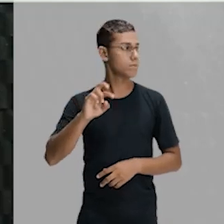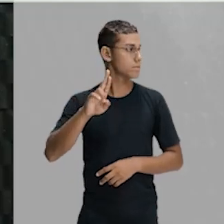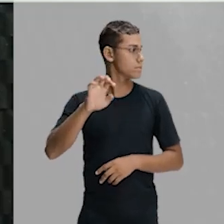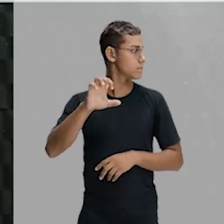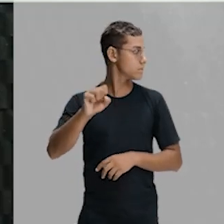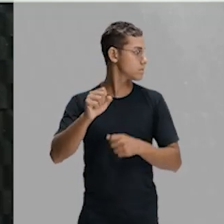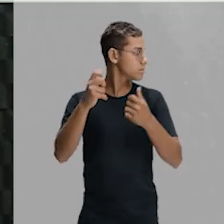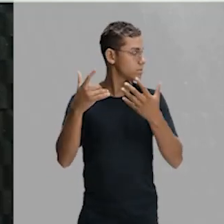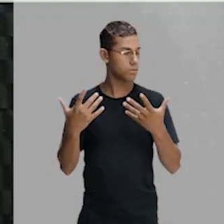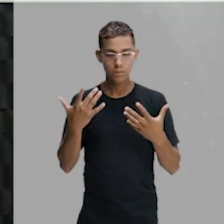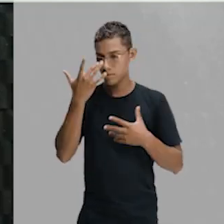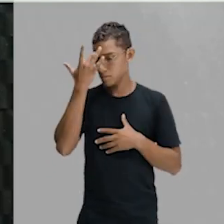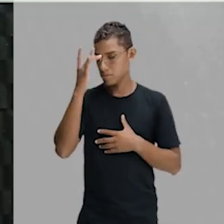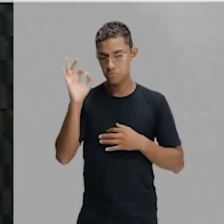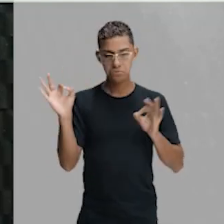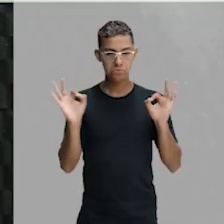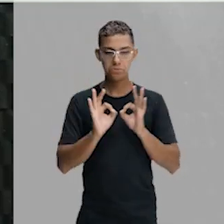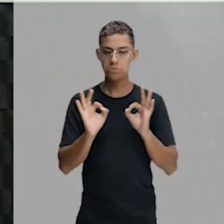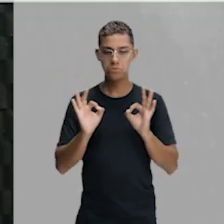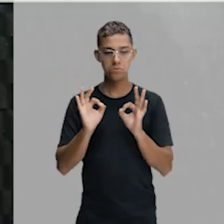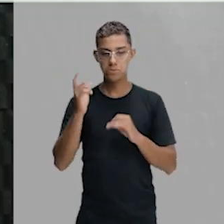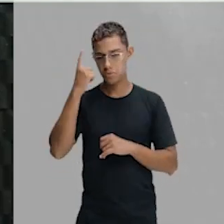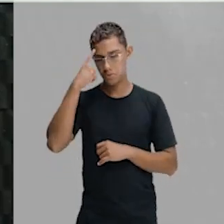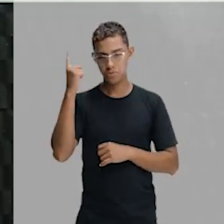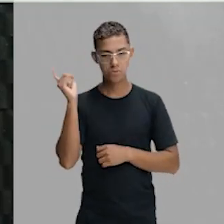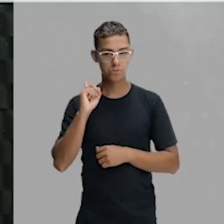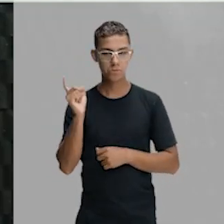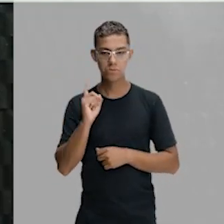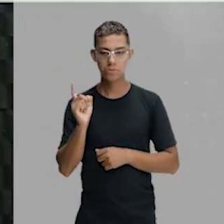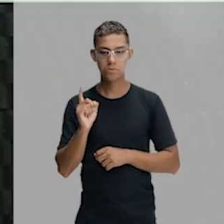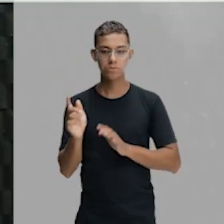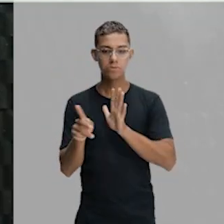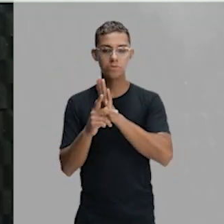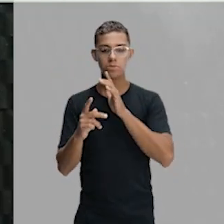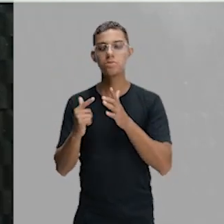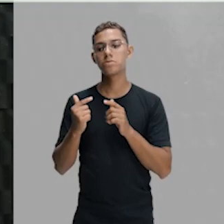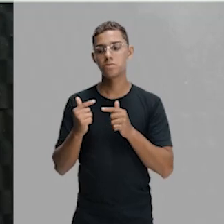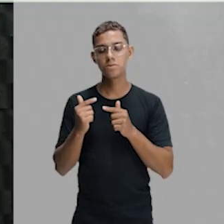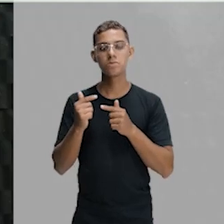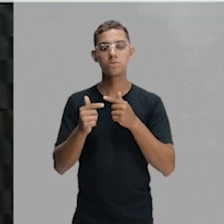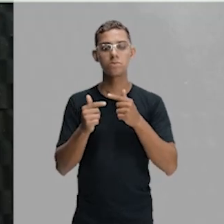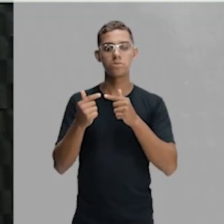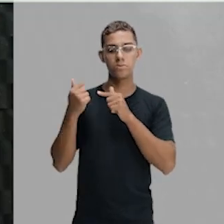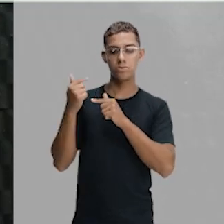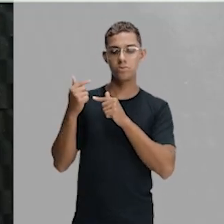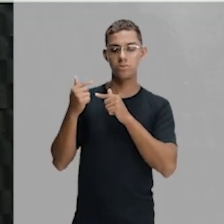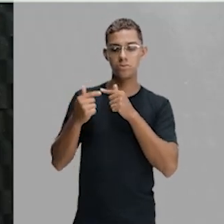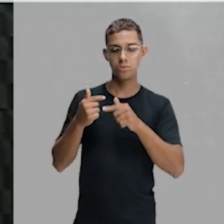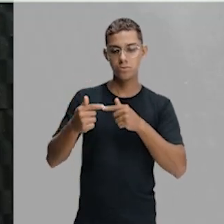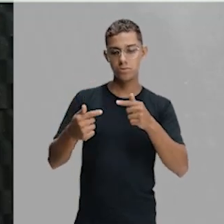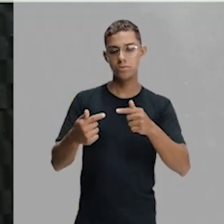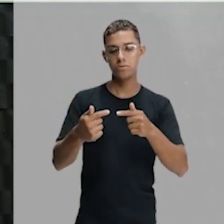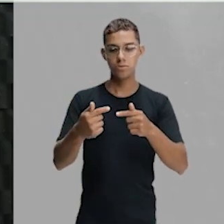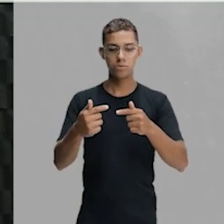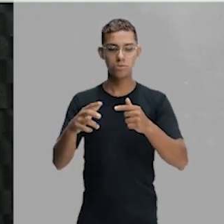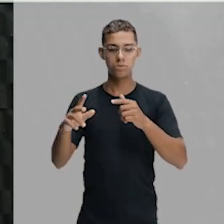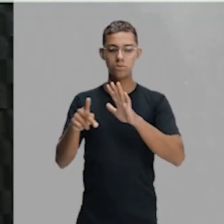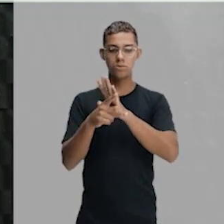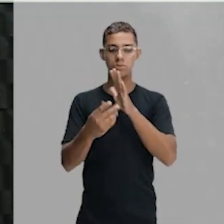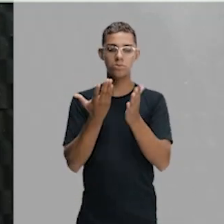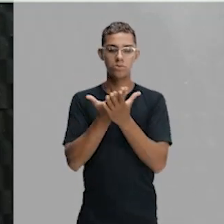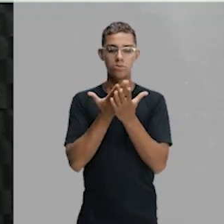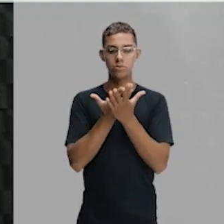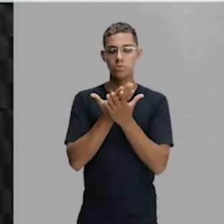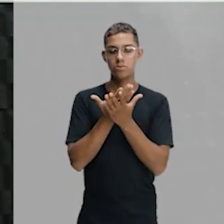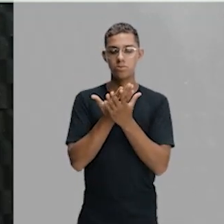só, Mendel ele não sabia da existência do gene na época em que ele estudou as ervilhas. Mas ele